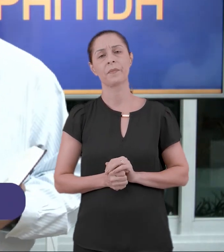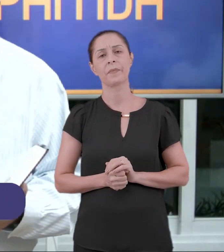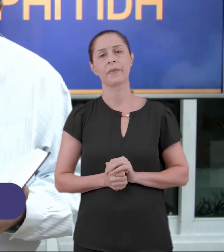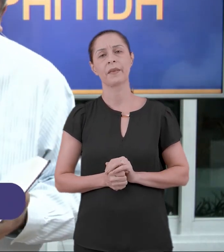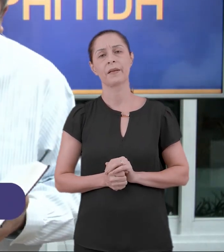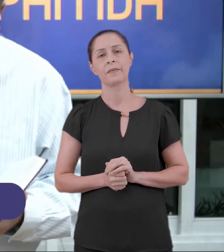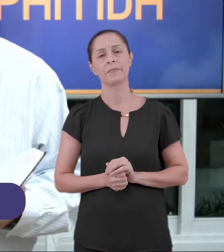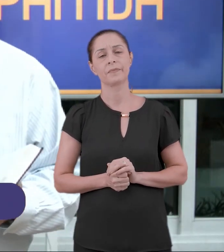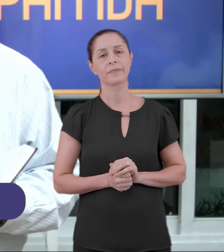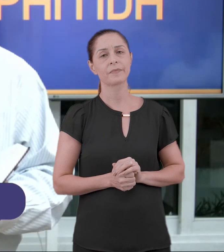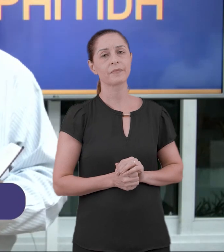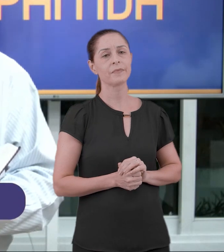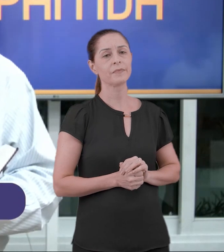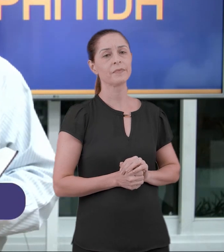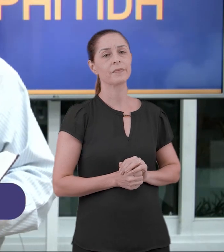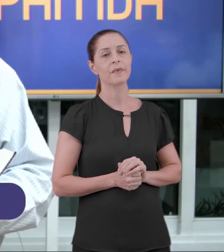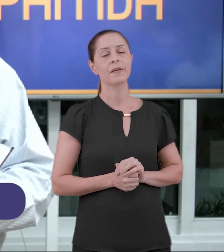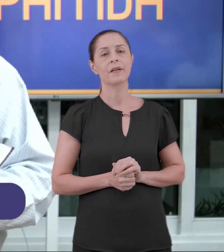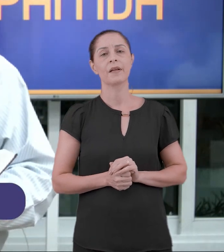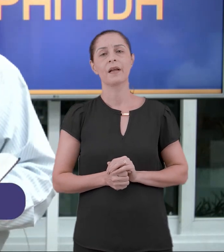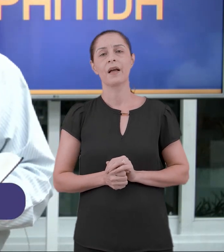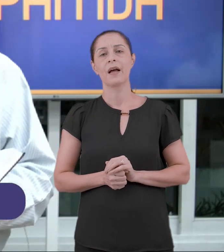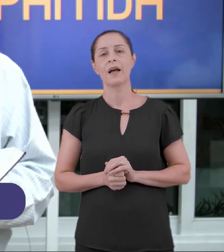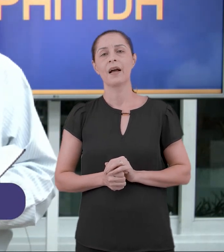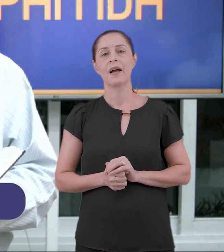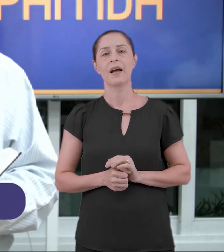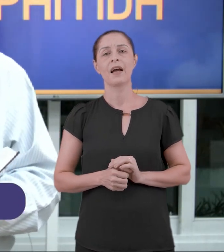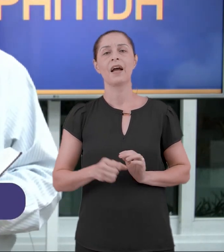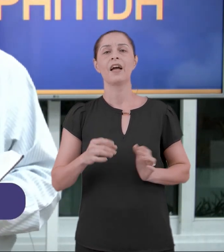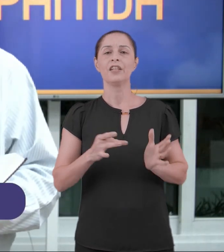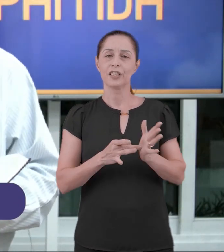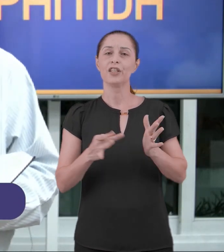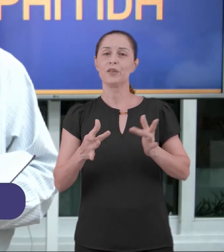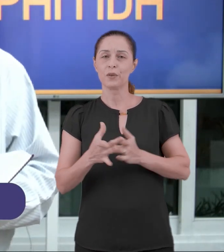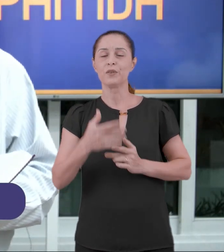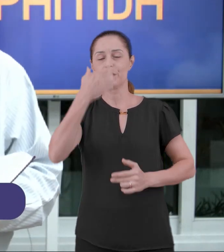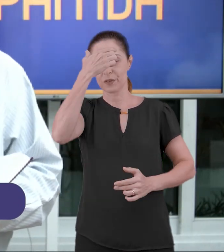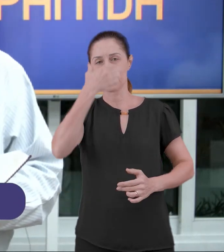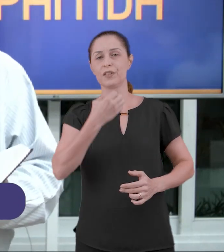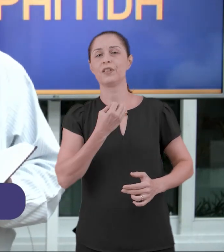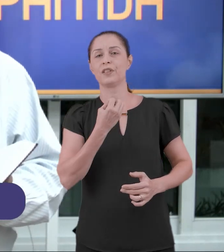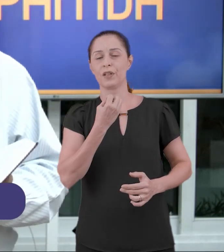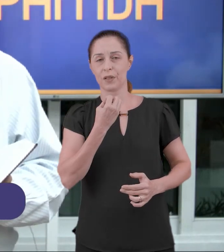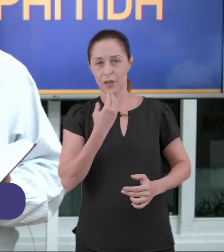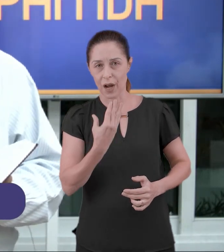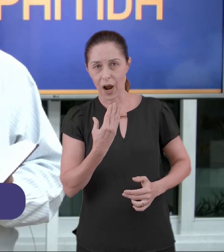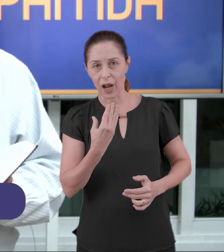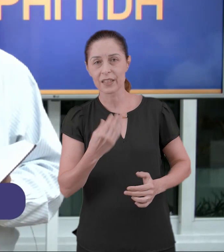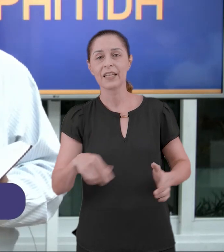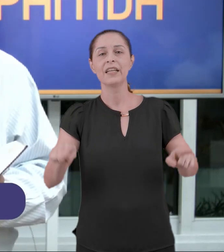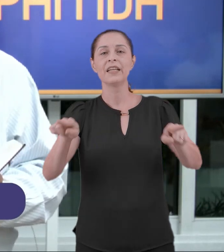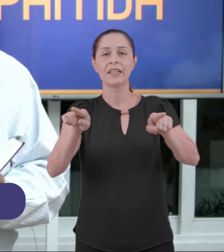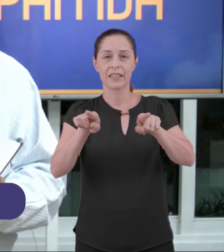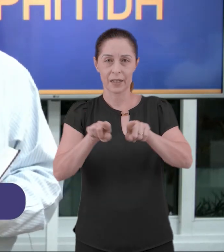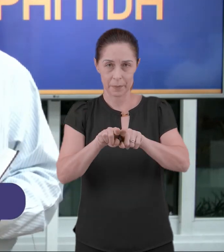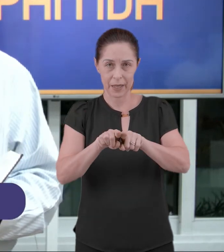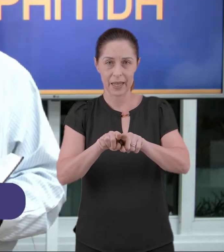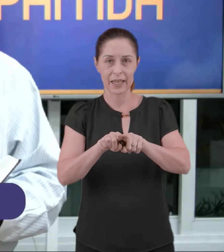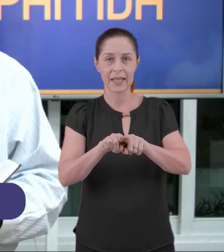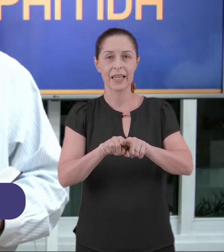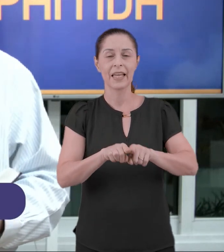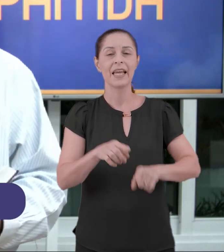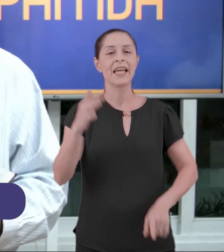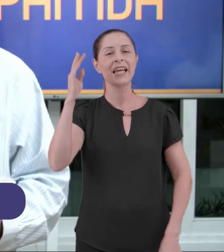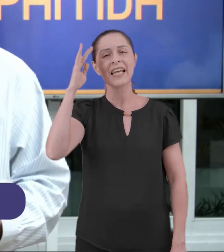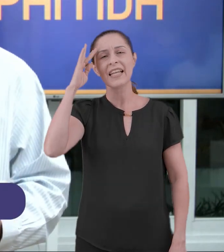Mas o que eu queria destacar, além da generosidade de Jesus, ao ver e ao entender a dor daqueles que